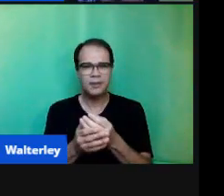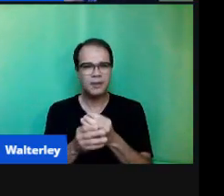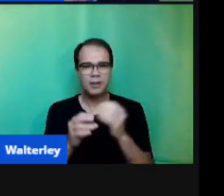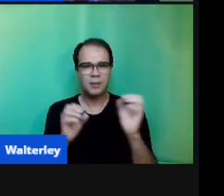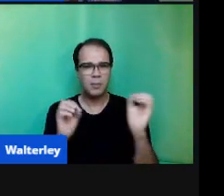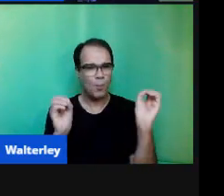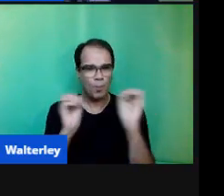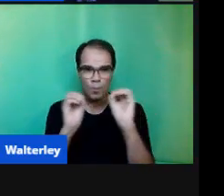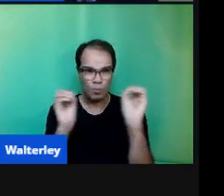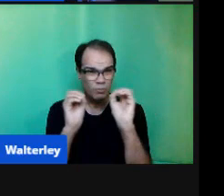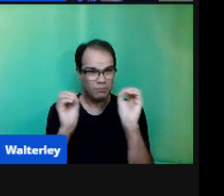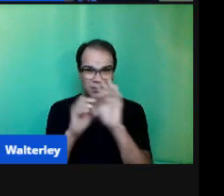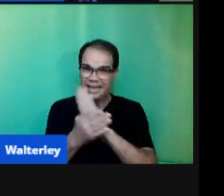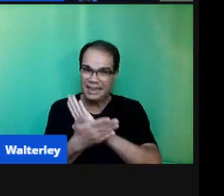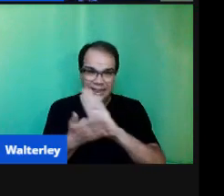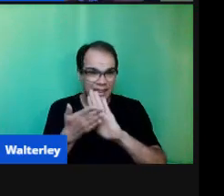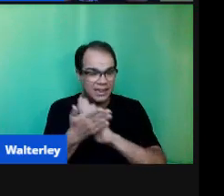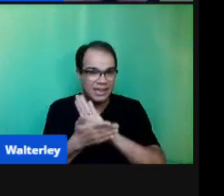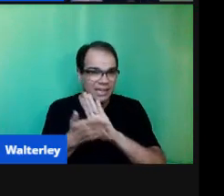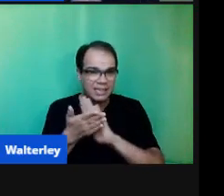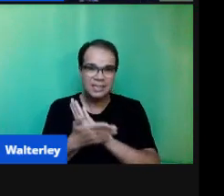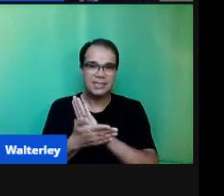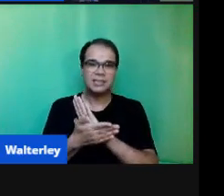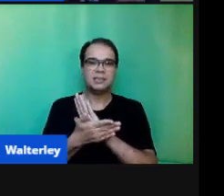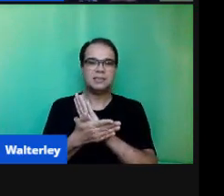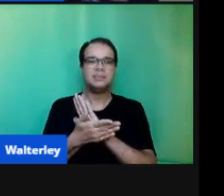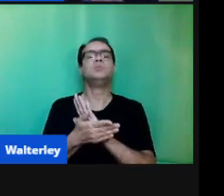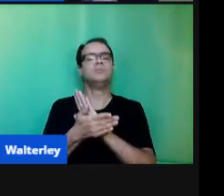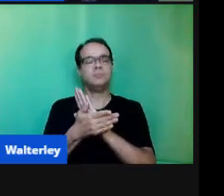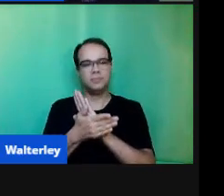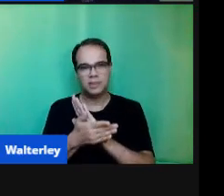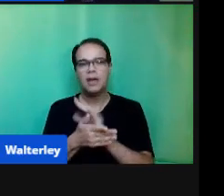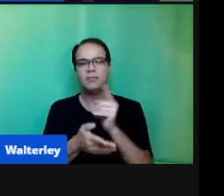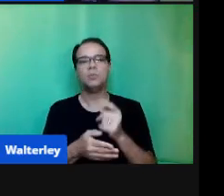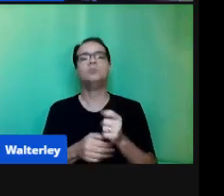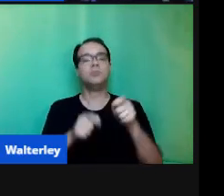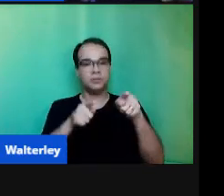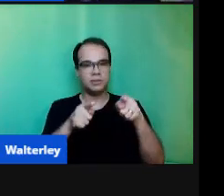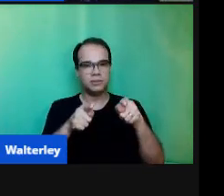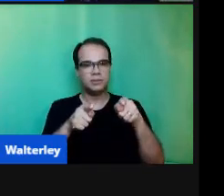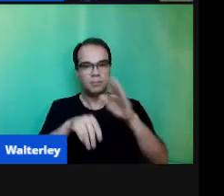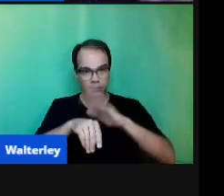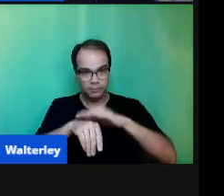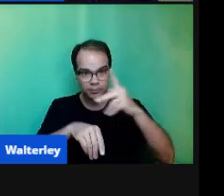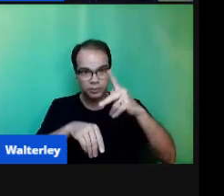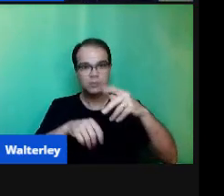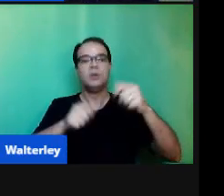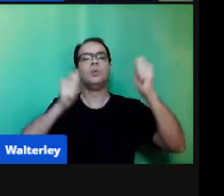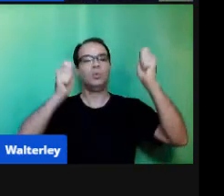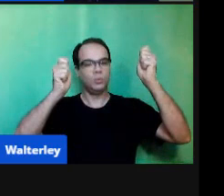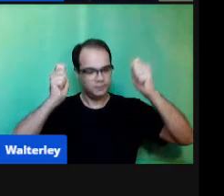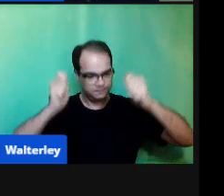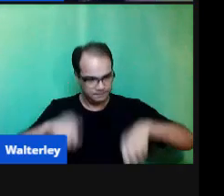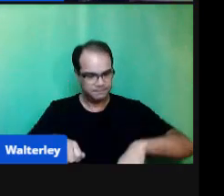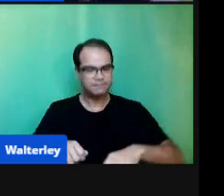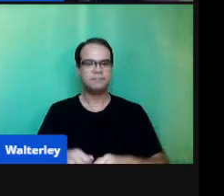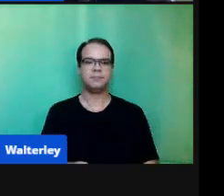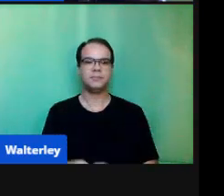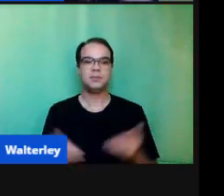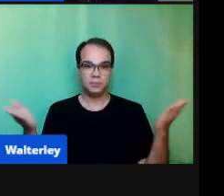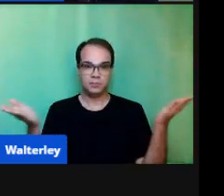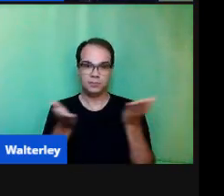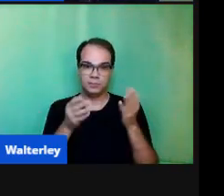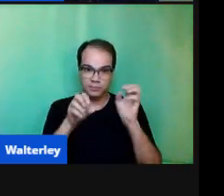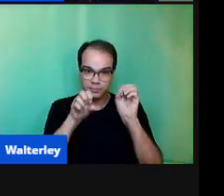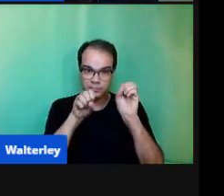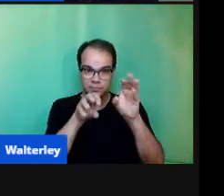audiovisual, consegue produzir material audiovisual e um documentário. Vamos falar do conceito de documentário, vamos